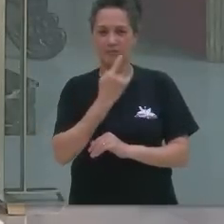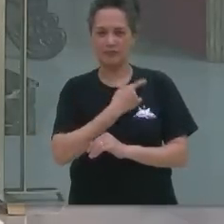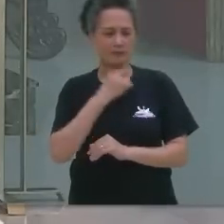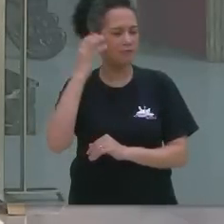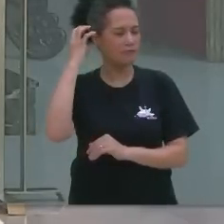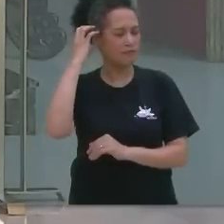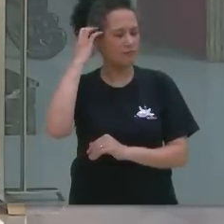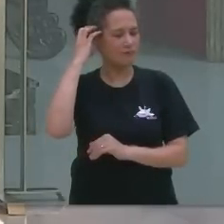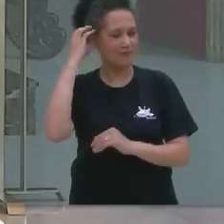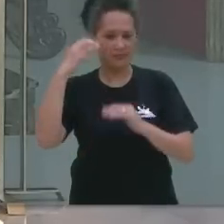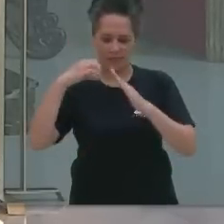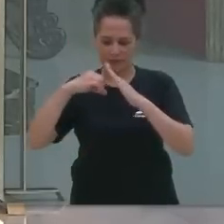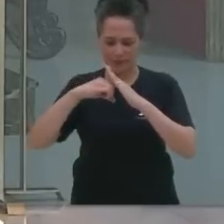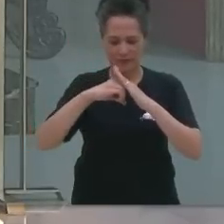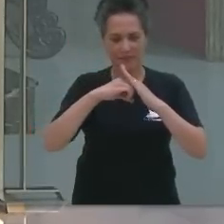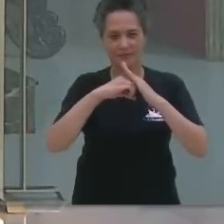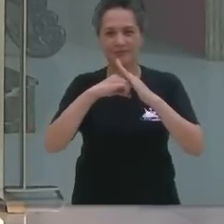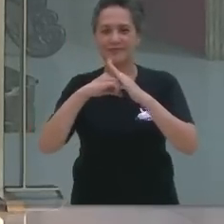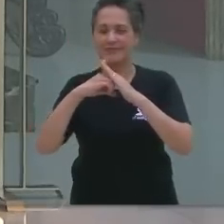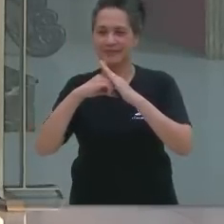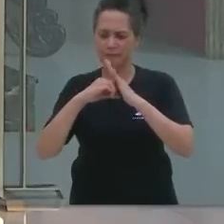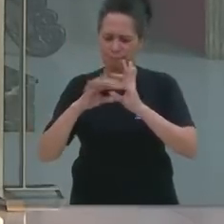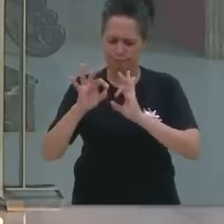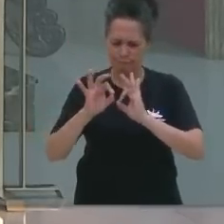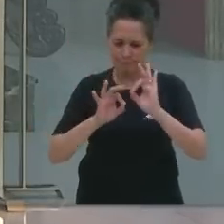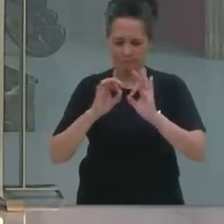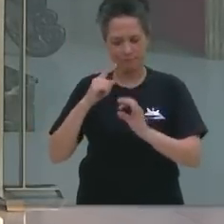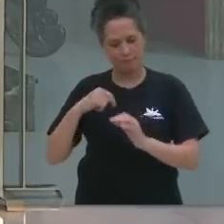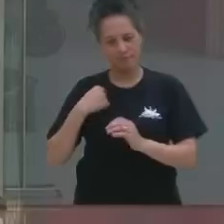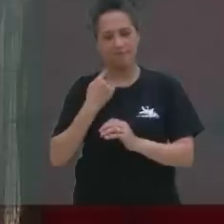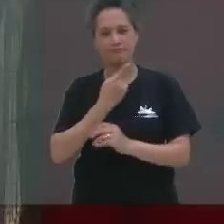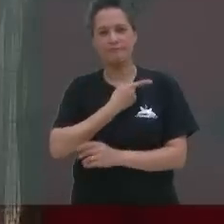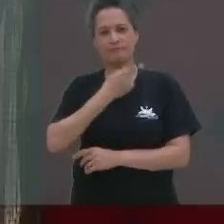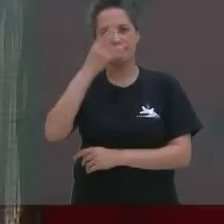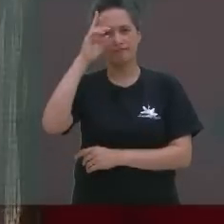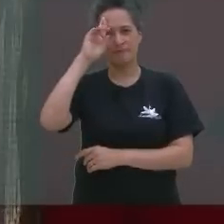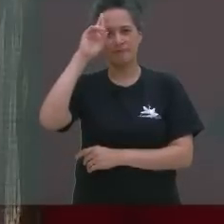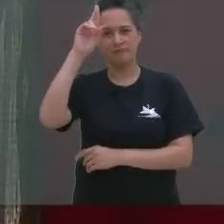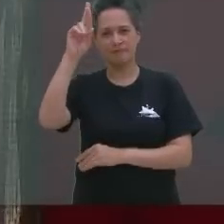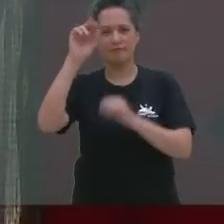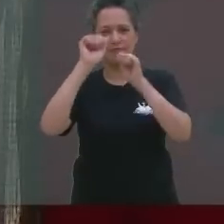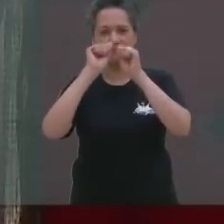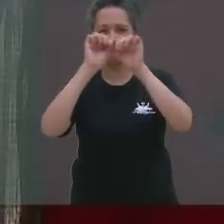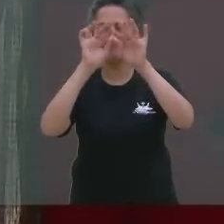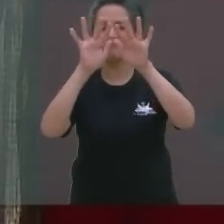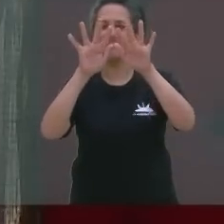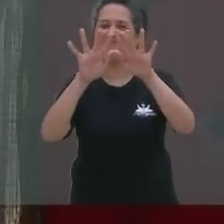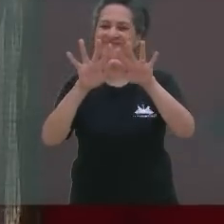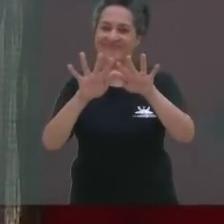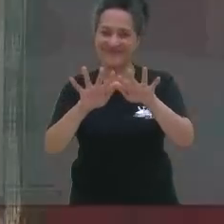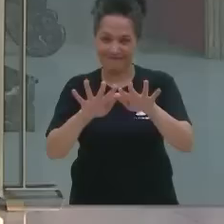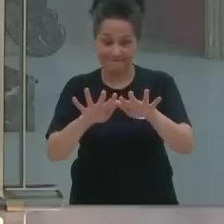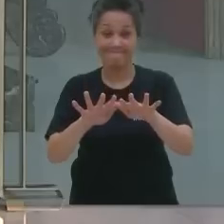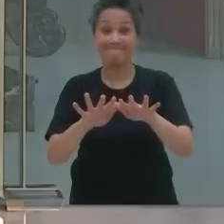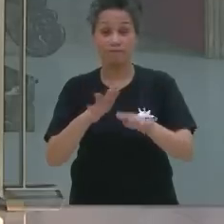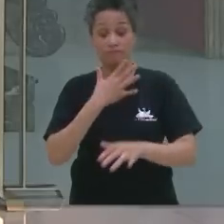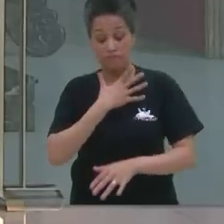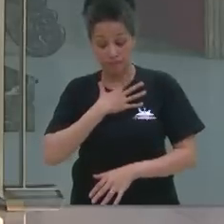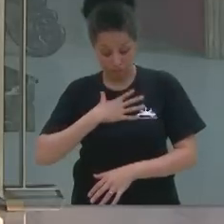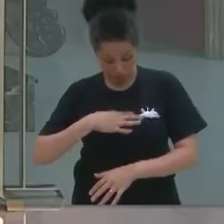Nossa Senhora das Graças, Nossa Senhora da medalha milagrosa,